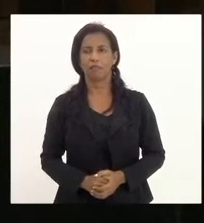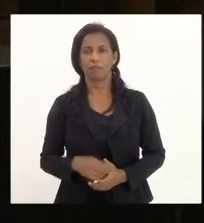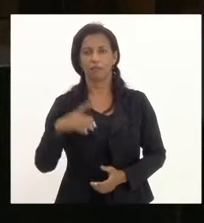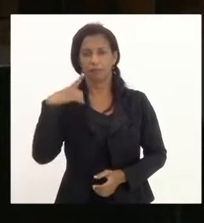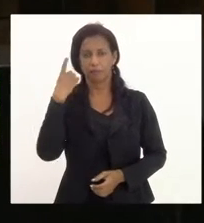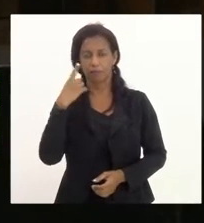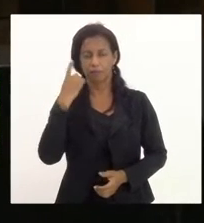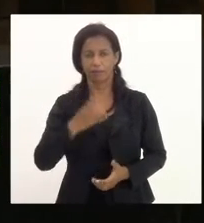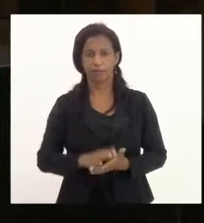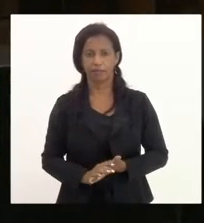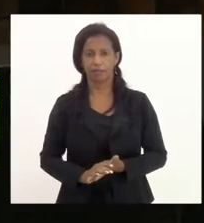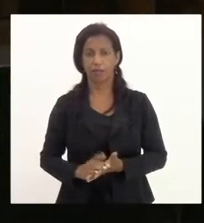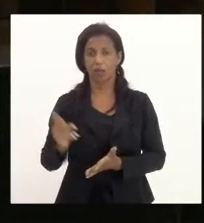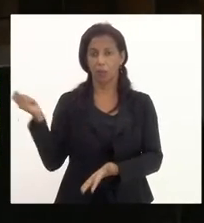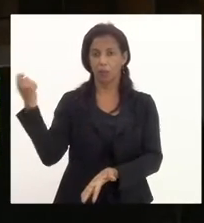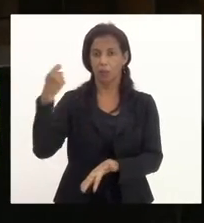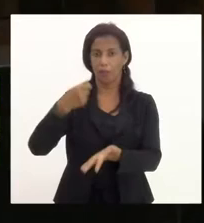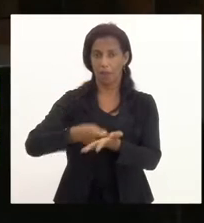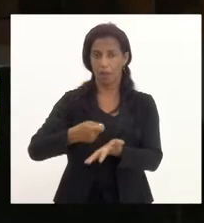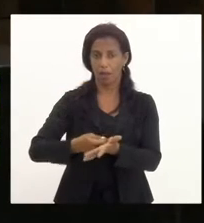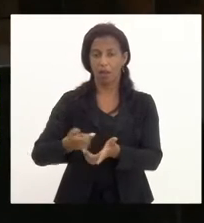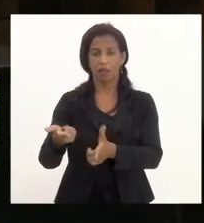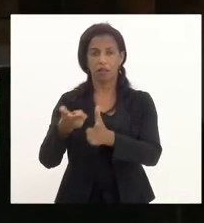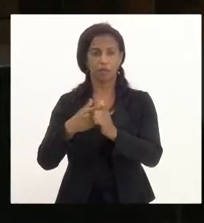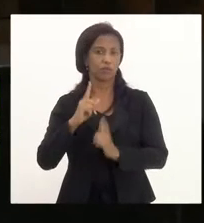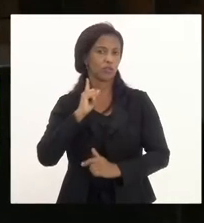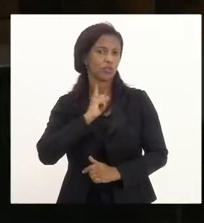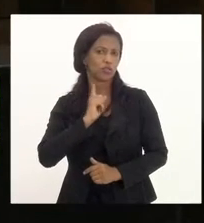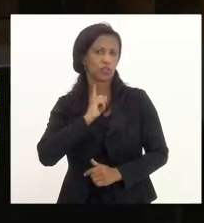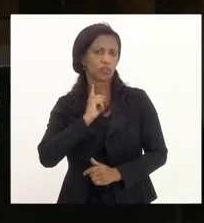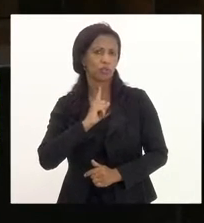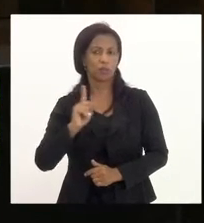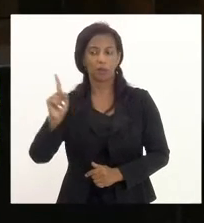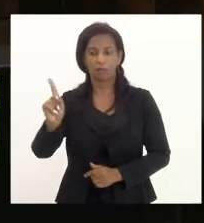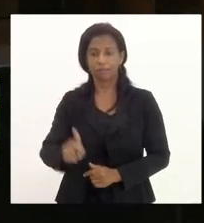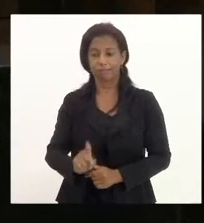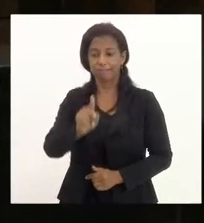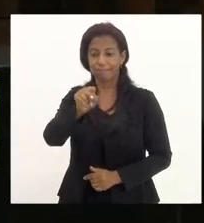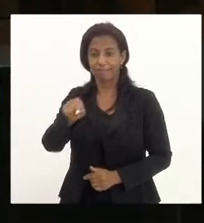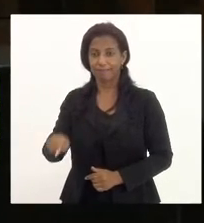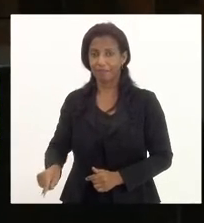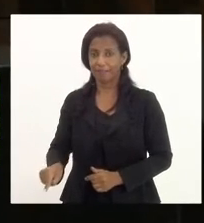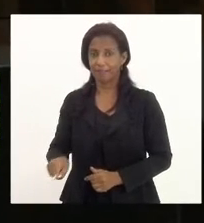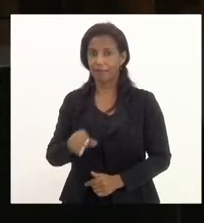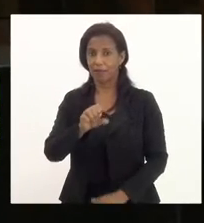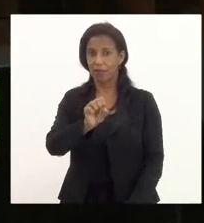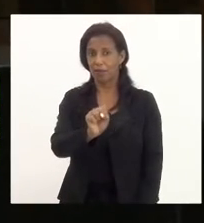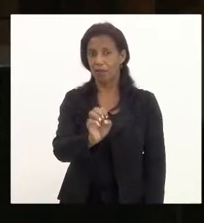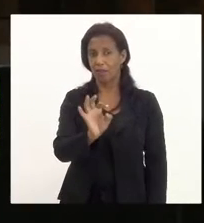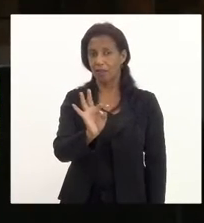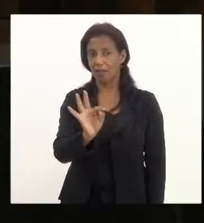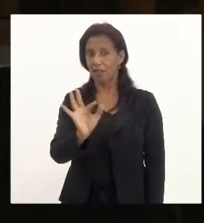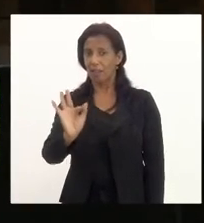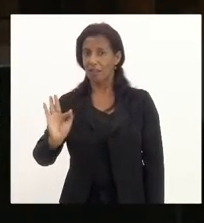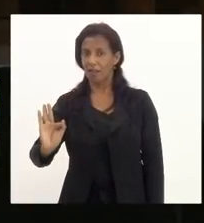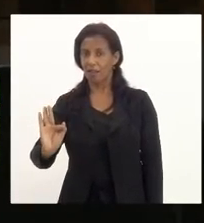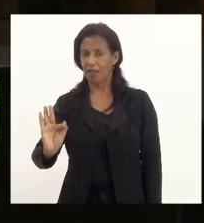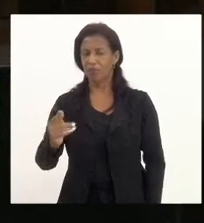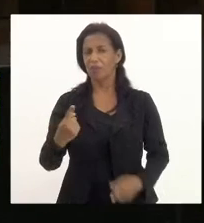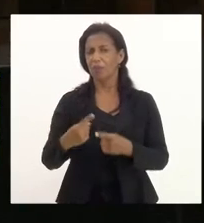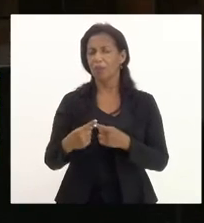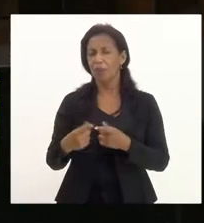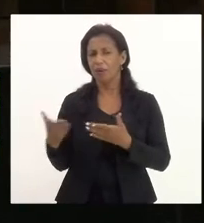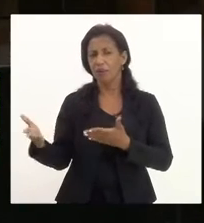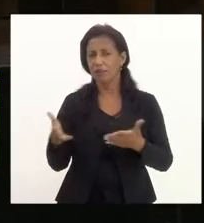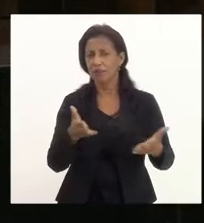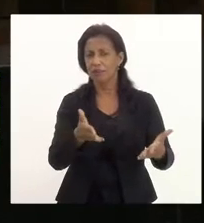Deputado que o pagamento da dívida de Minas segue e pelo STF por